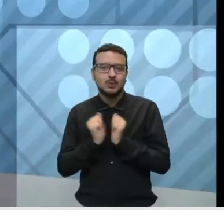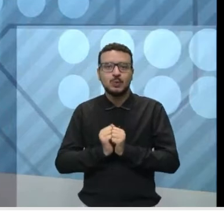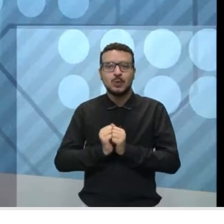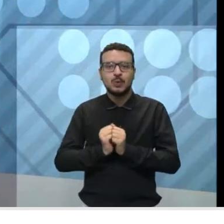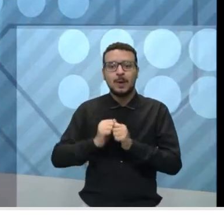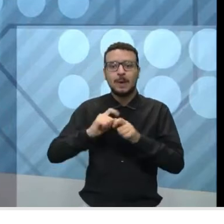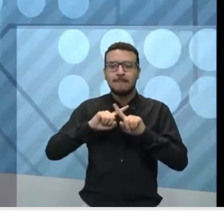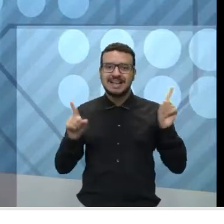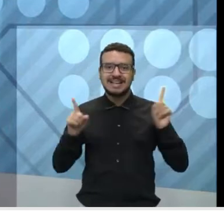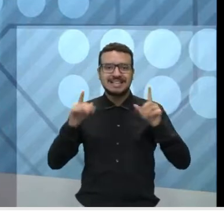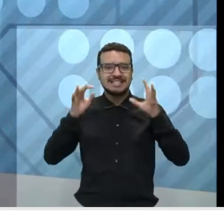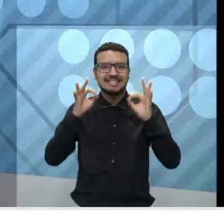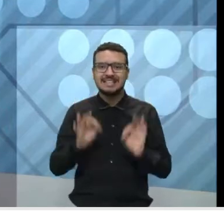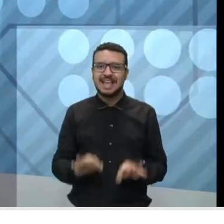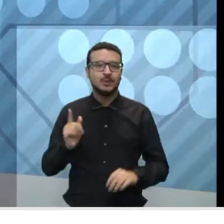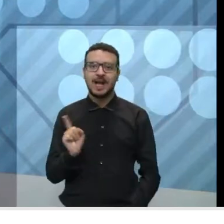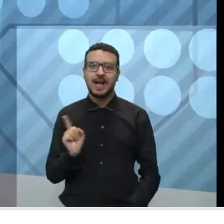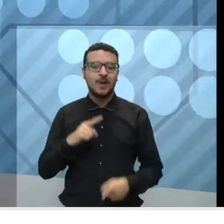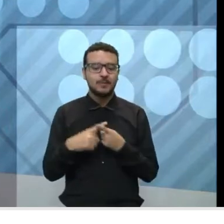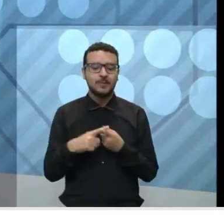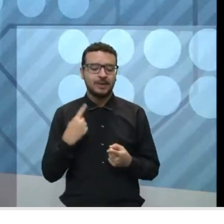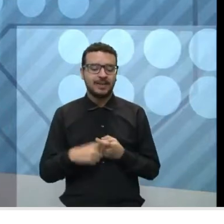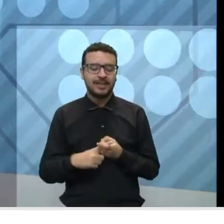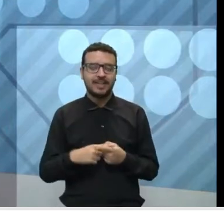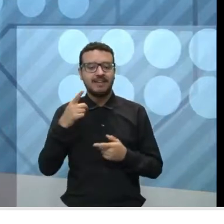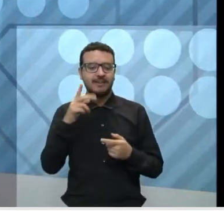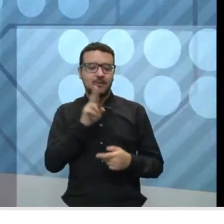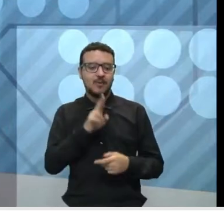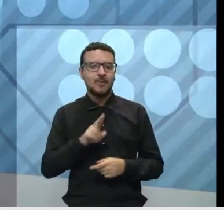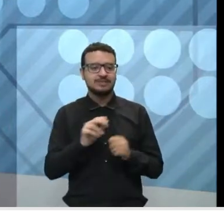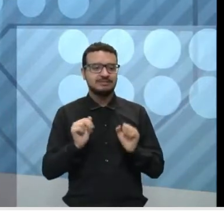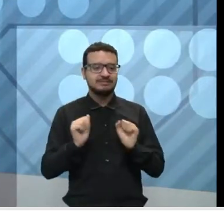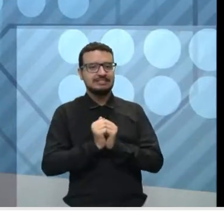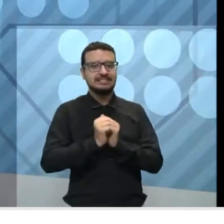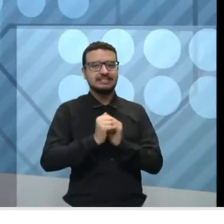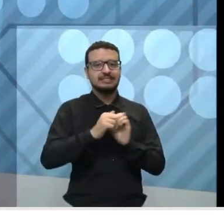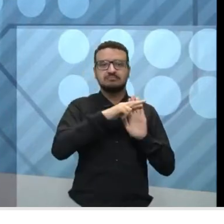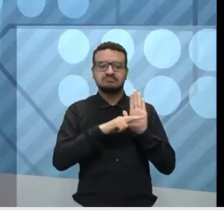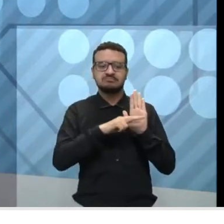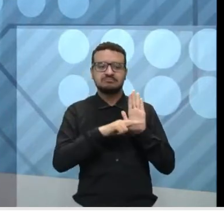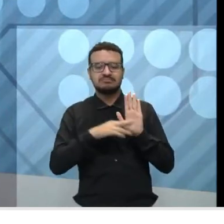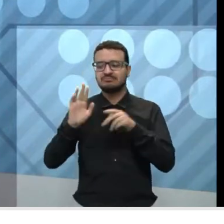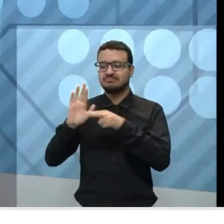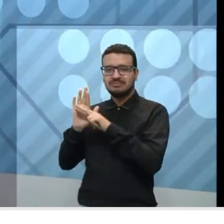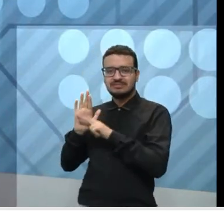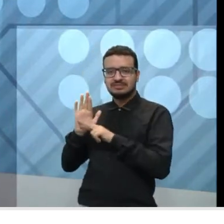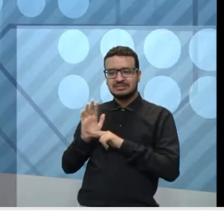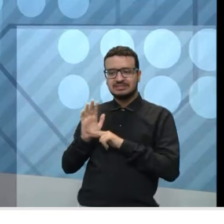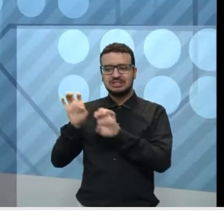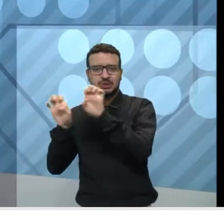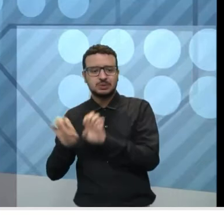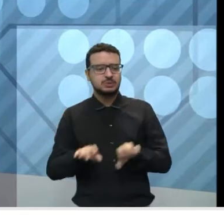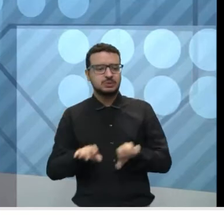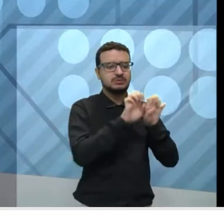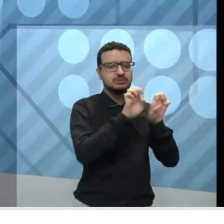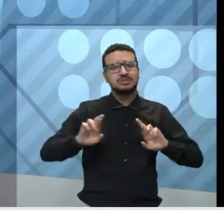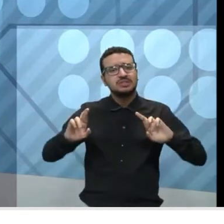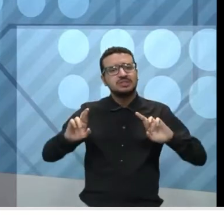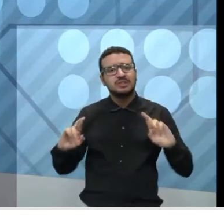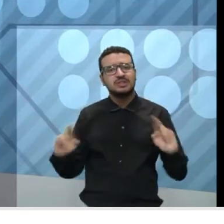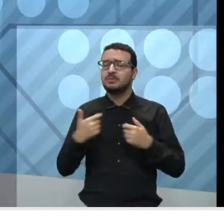gramaticais distintas, tá? No Brasil a gente vai observar que a comunicação total, ela vai começar um pouquinho mais